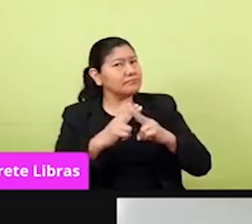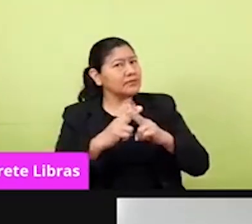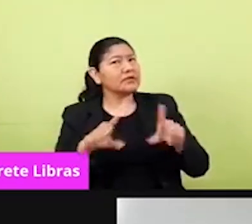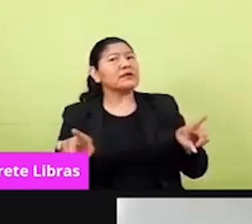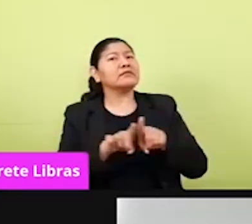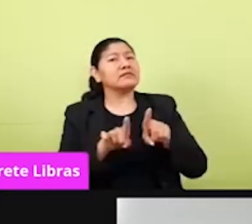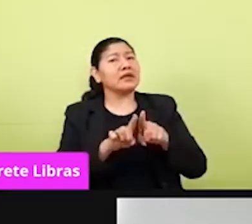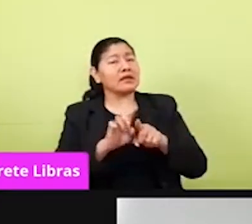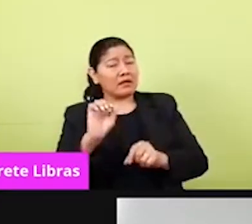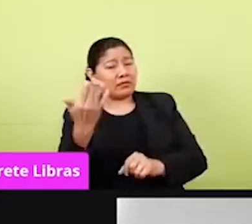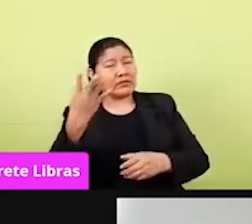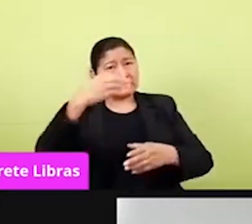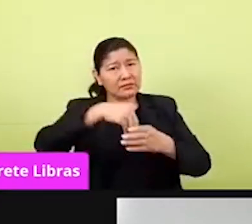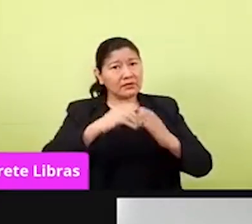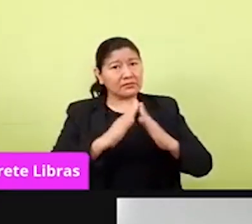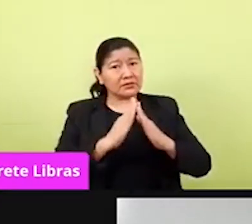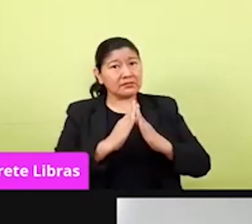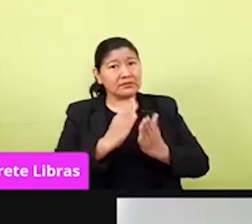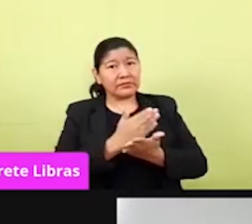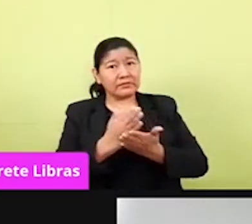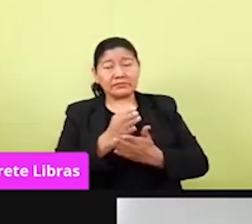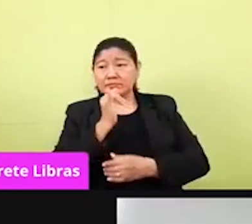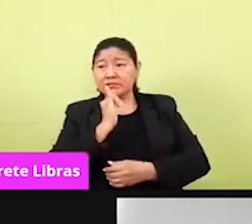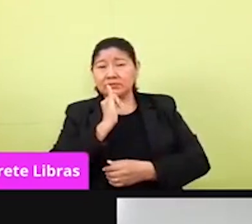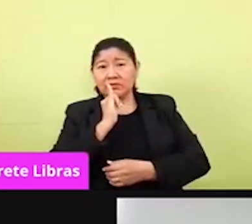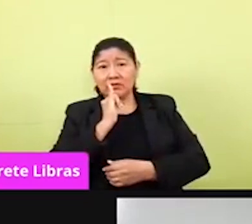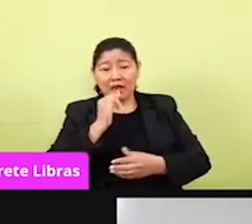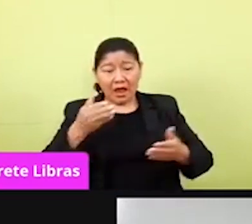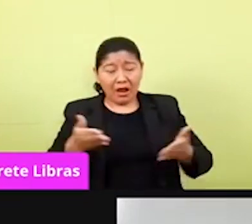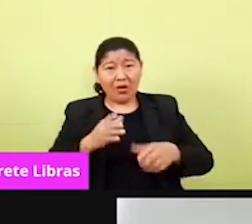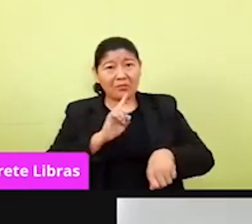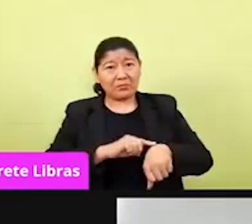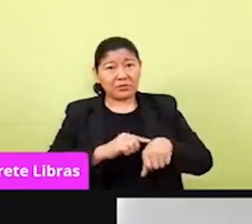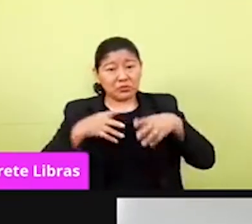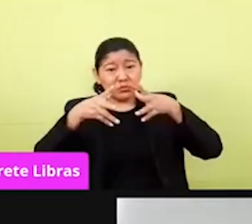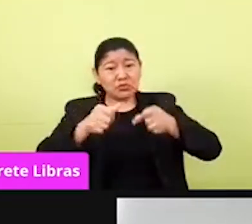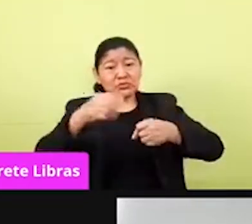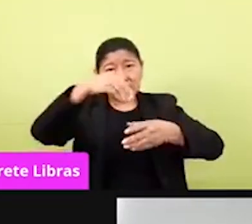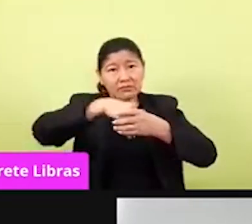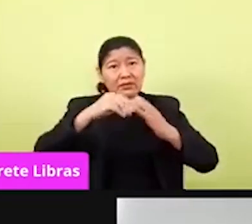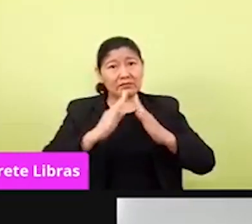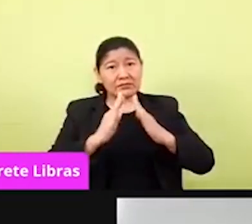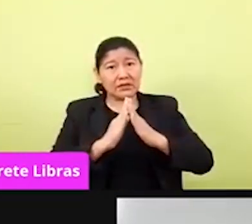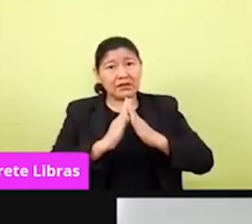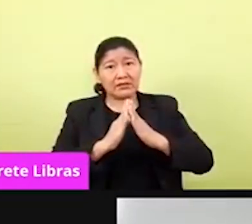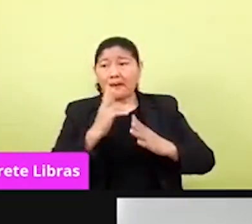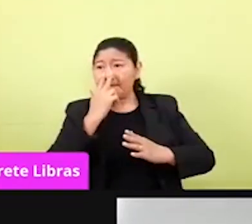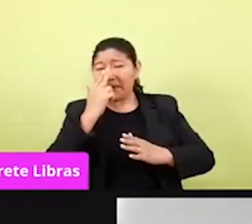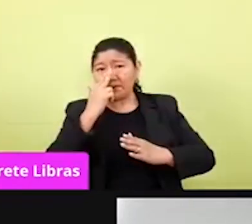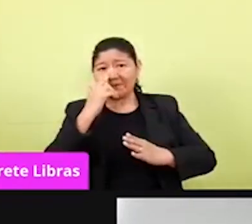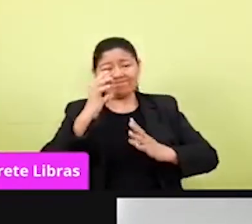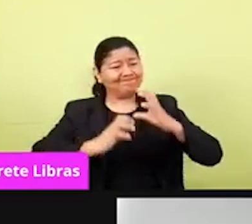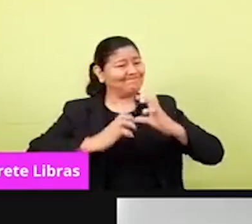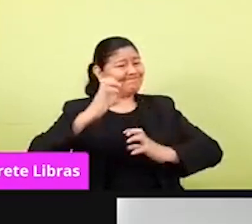esses conflitos que aumentam com esse aumento da convivência, eles também contribuem para o aumento da